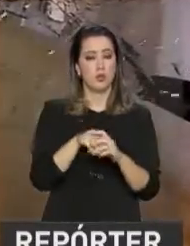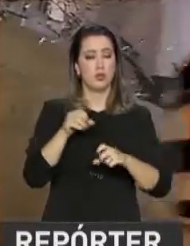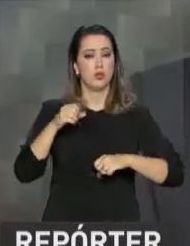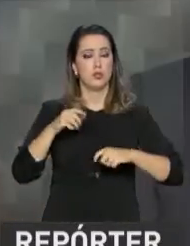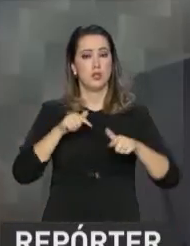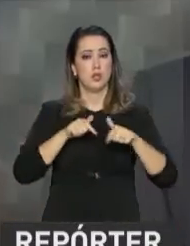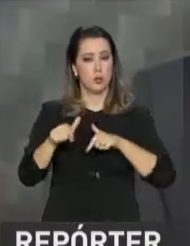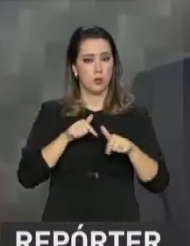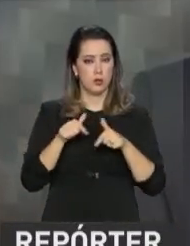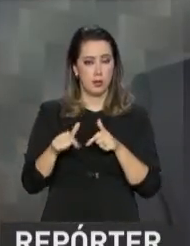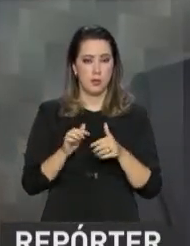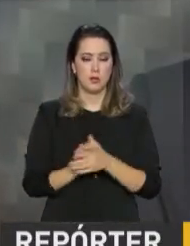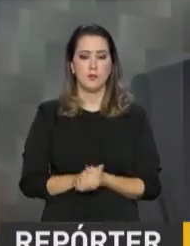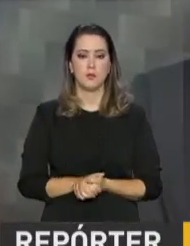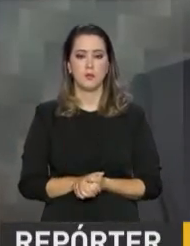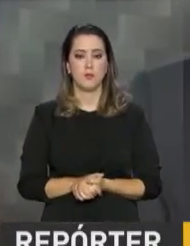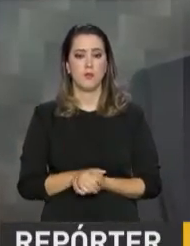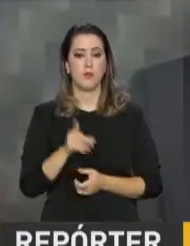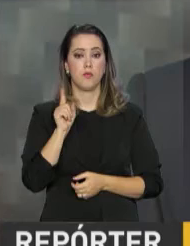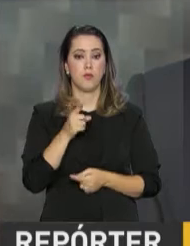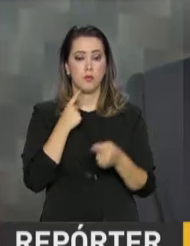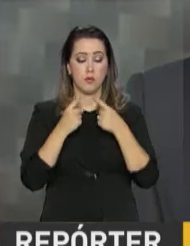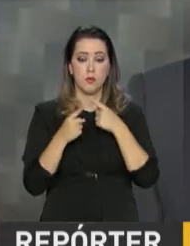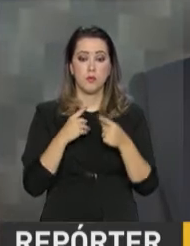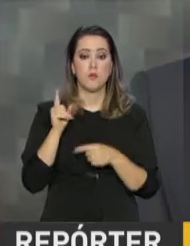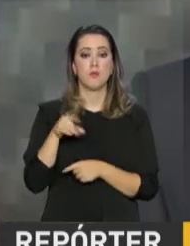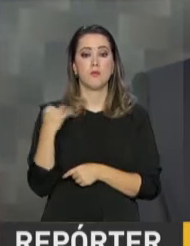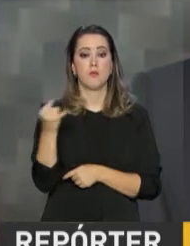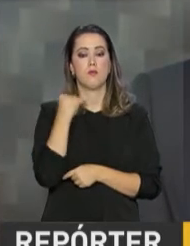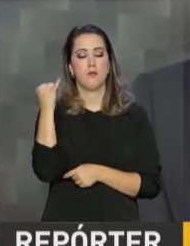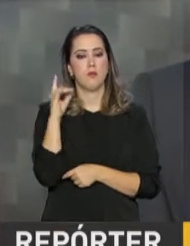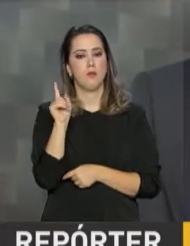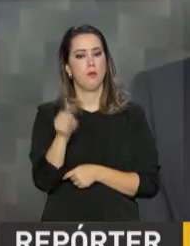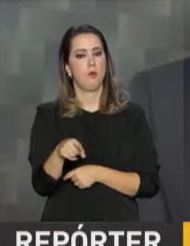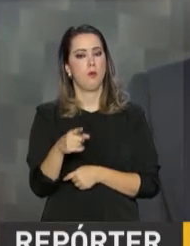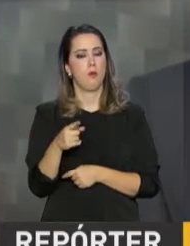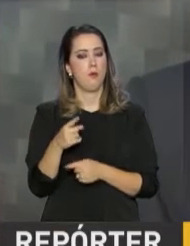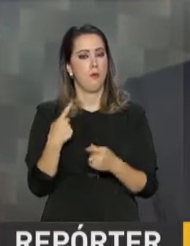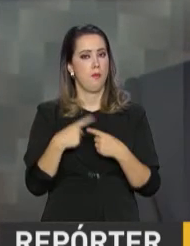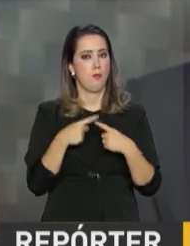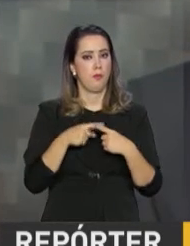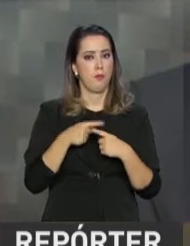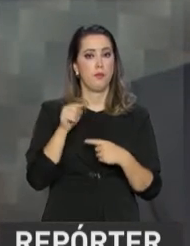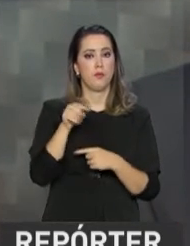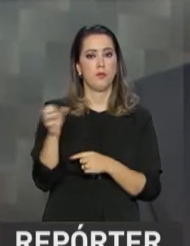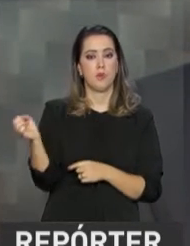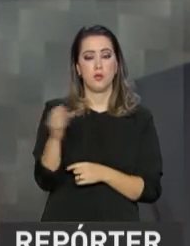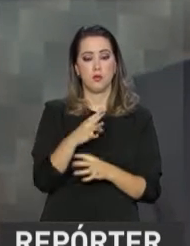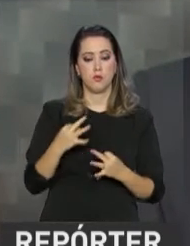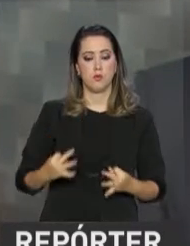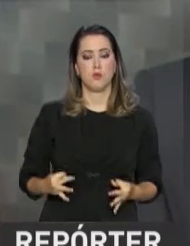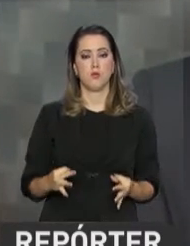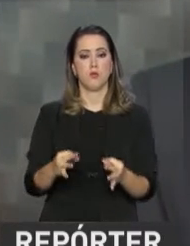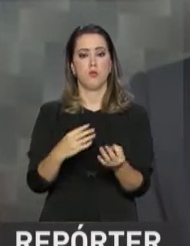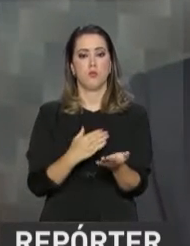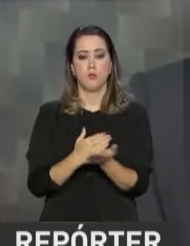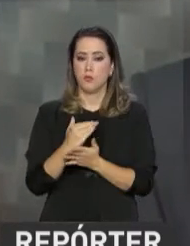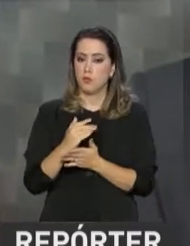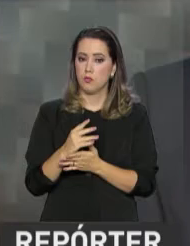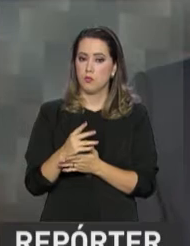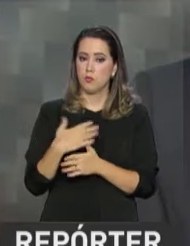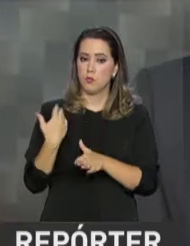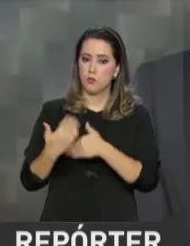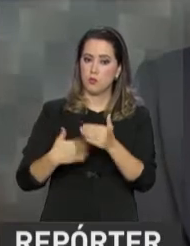produção essa discussão é muito importante porque a partir do momento que a implementação dessas tecnologias comecem a